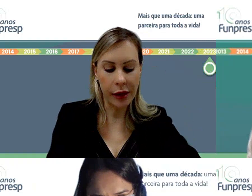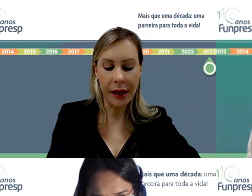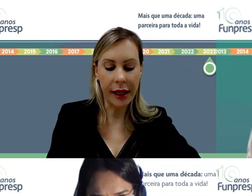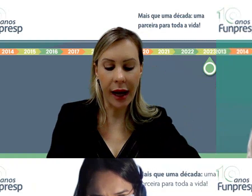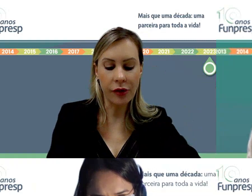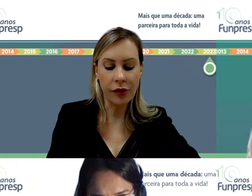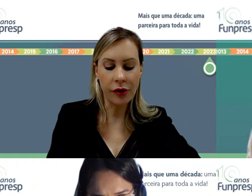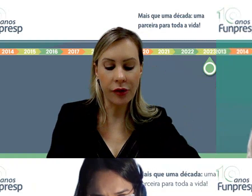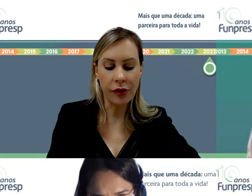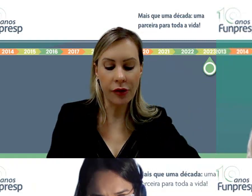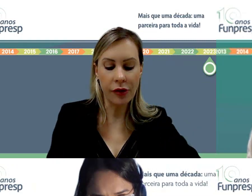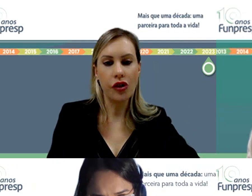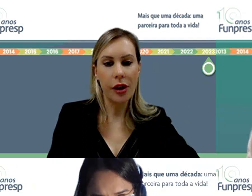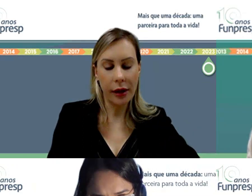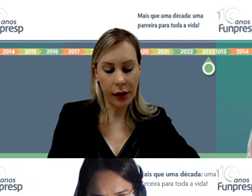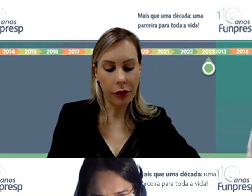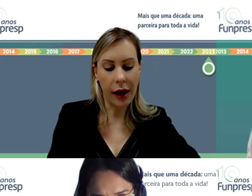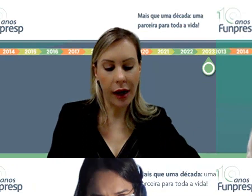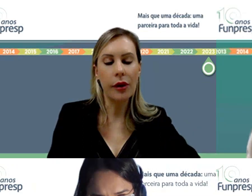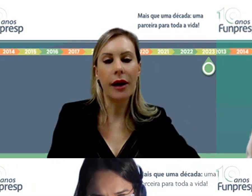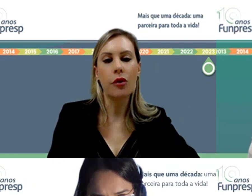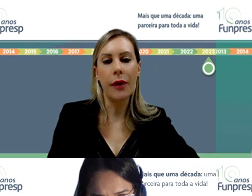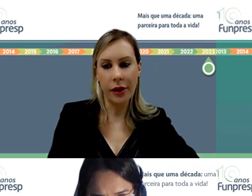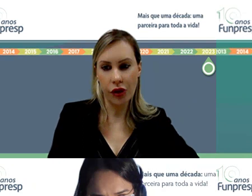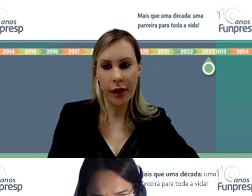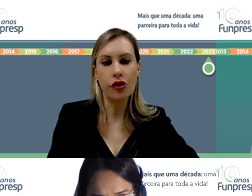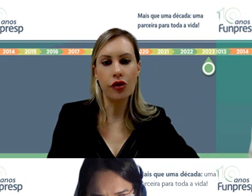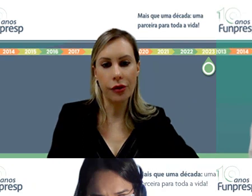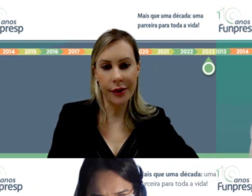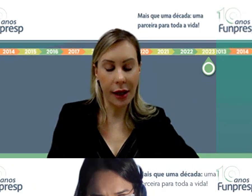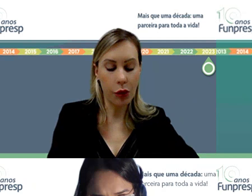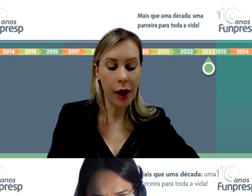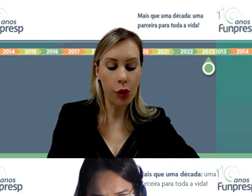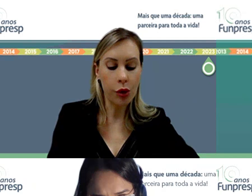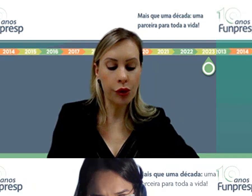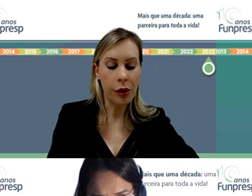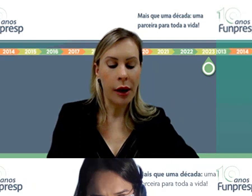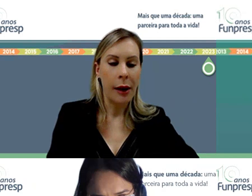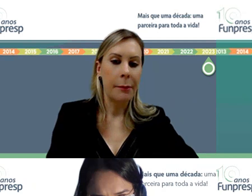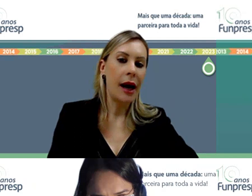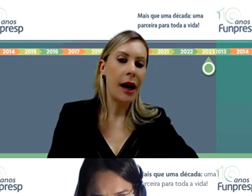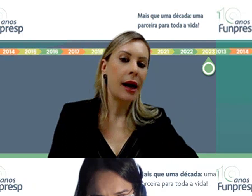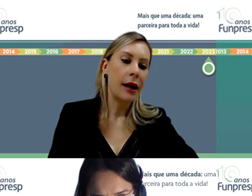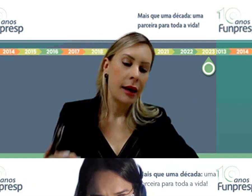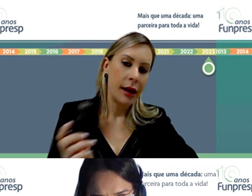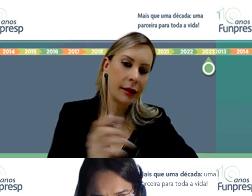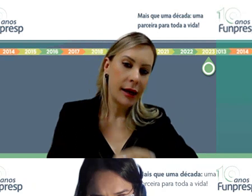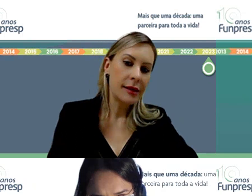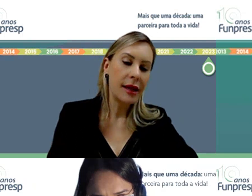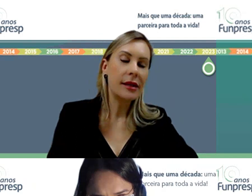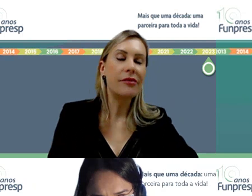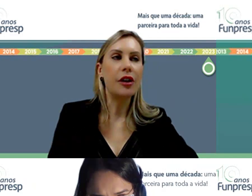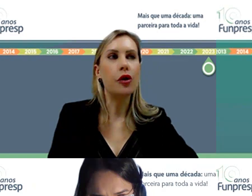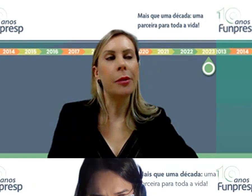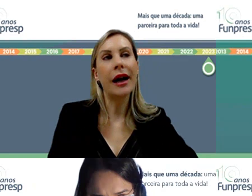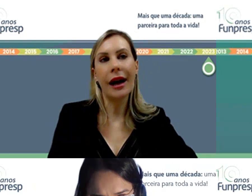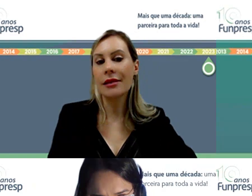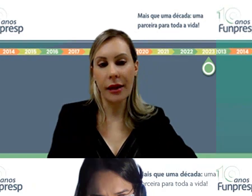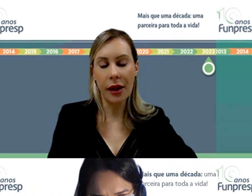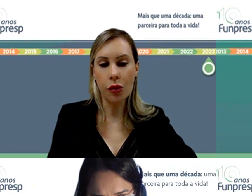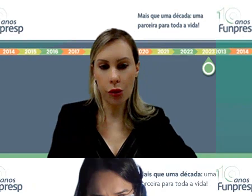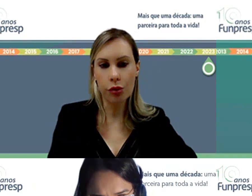essa portabilidade e a gente entra em contato lá com a entidade onde você tem um recurso para trazer esse